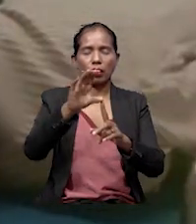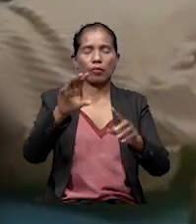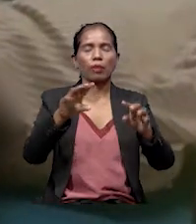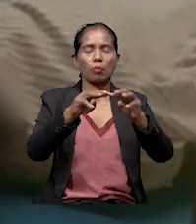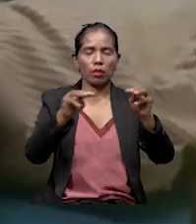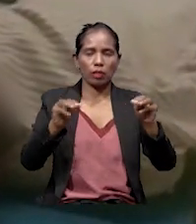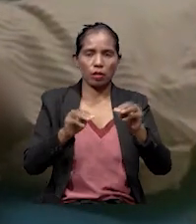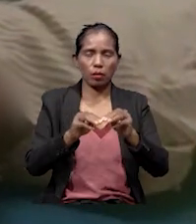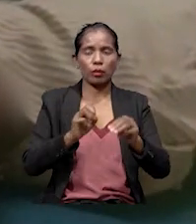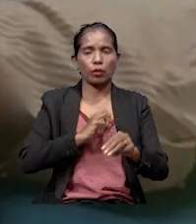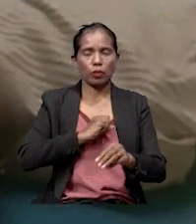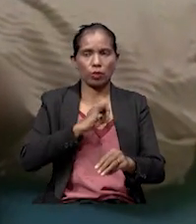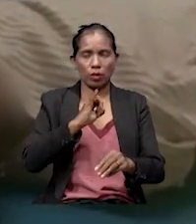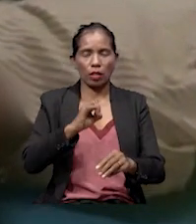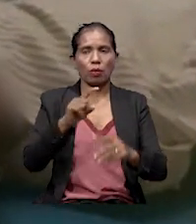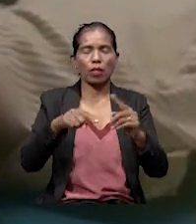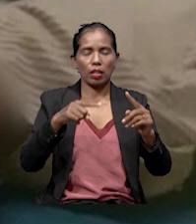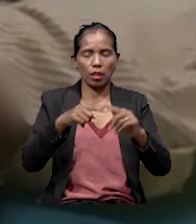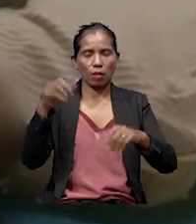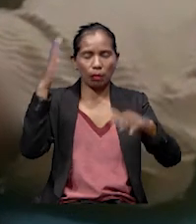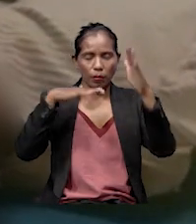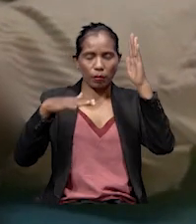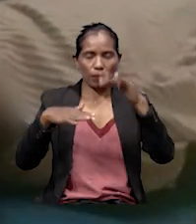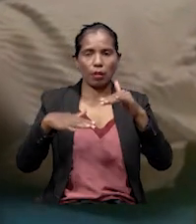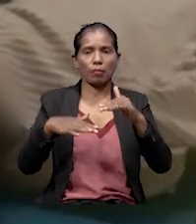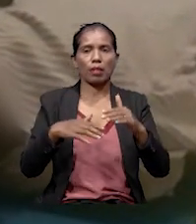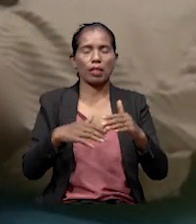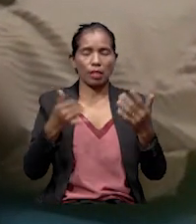Lima. E então, vai ir, acontece a caso de ne,